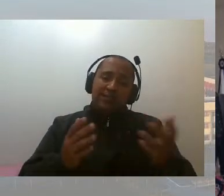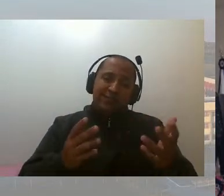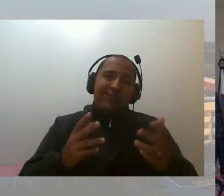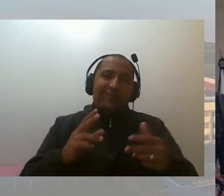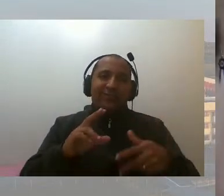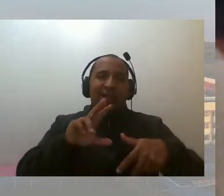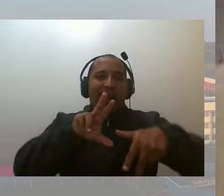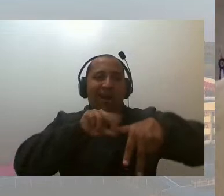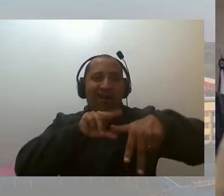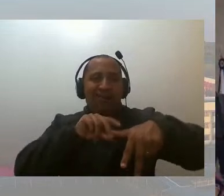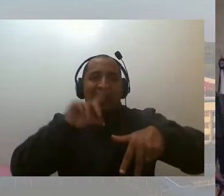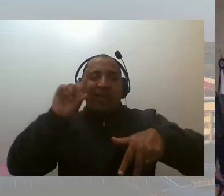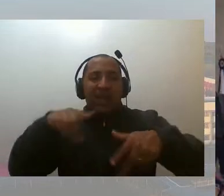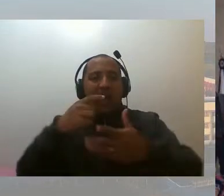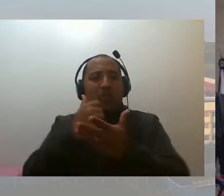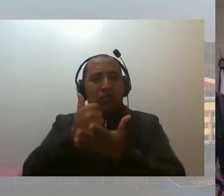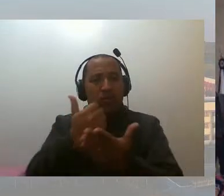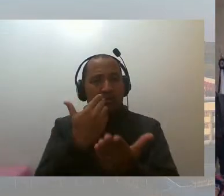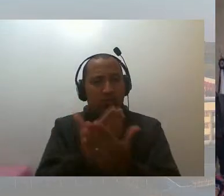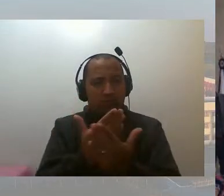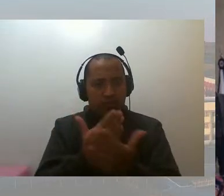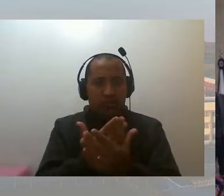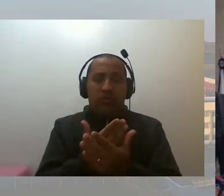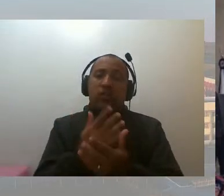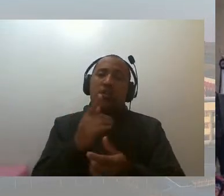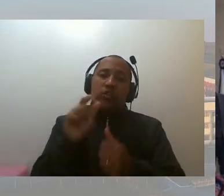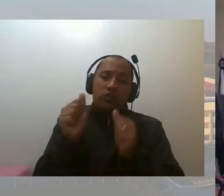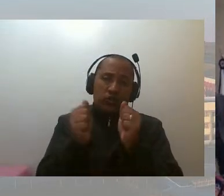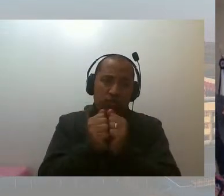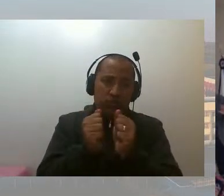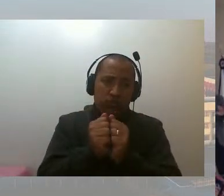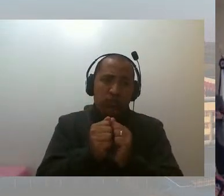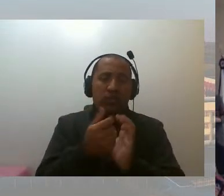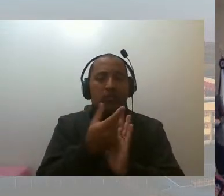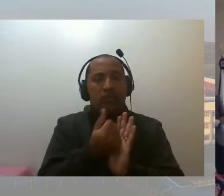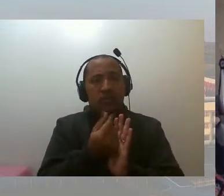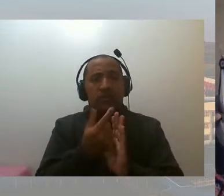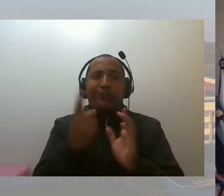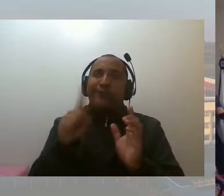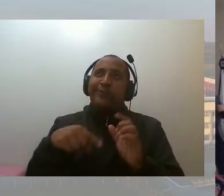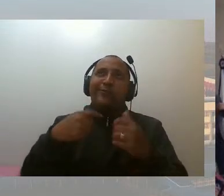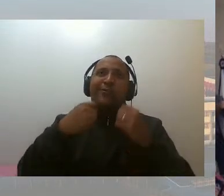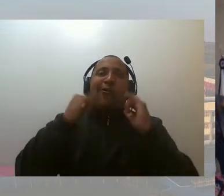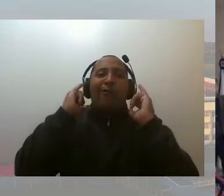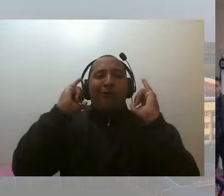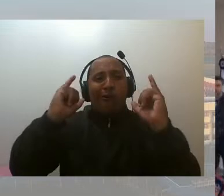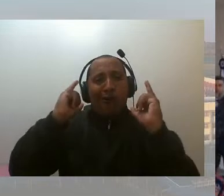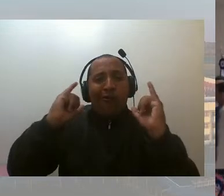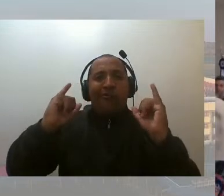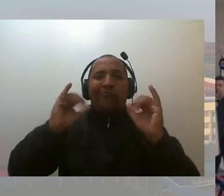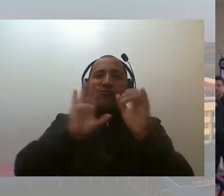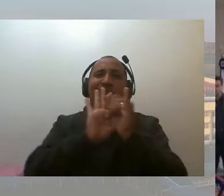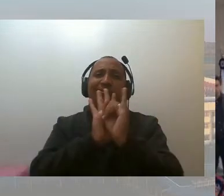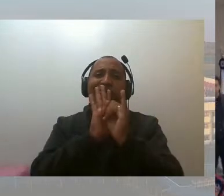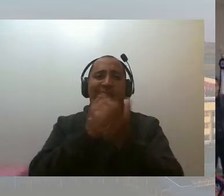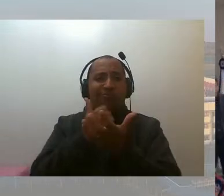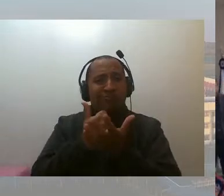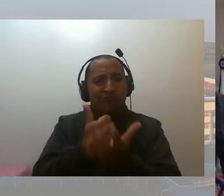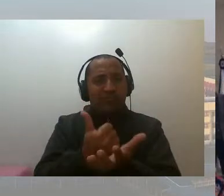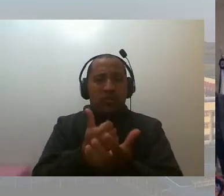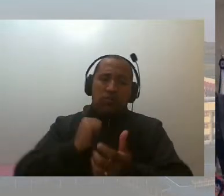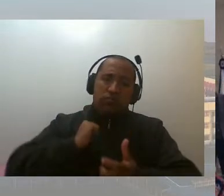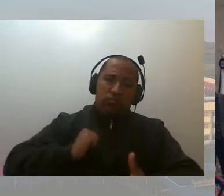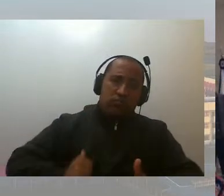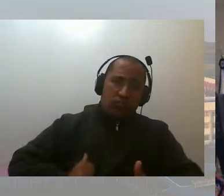de toda a parte de assistência estudantil, né? Junto com a PROAD, por exemplo, transporte, pensar em editais de apoio, né? Aquelas bolsas